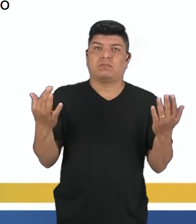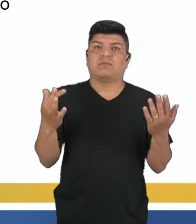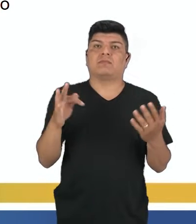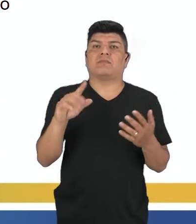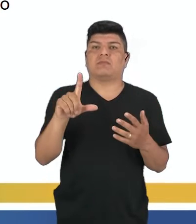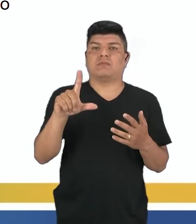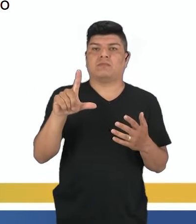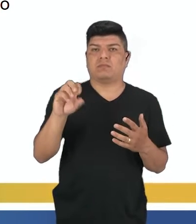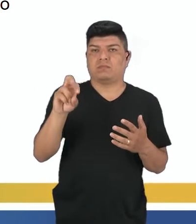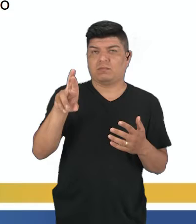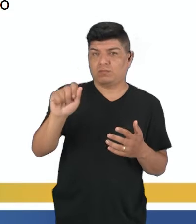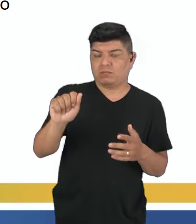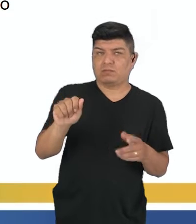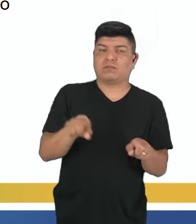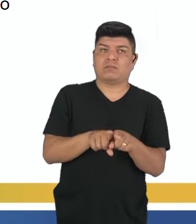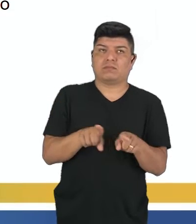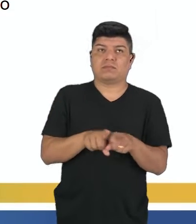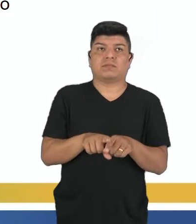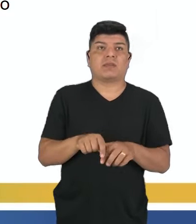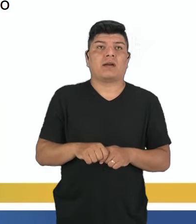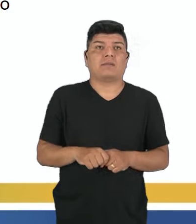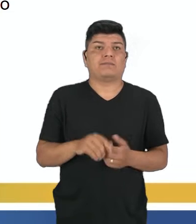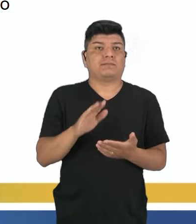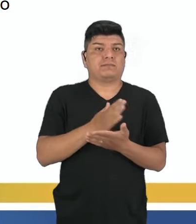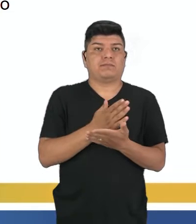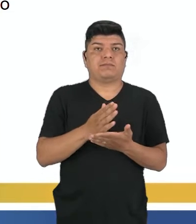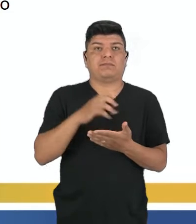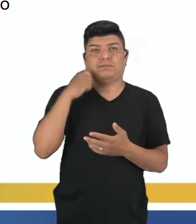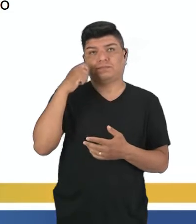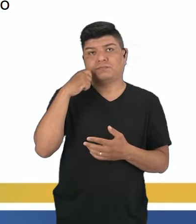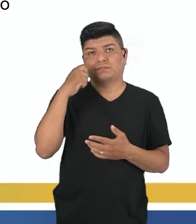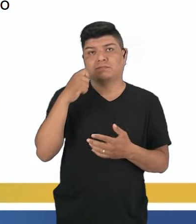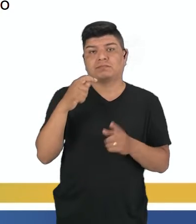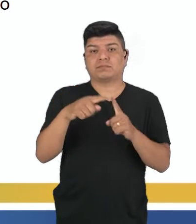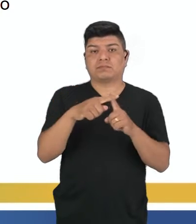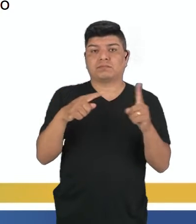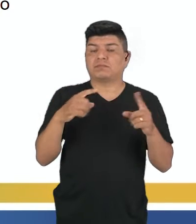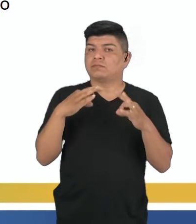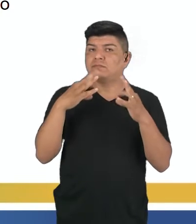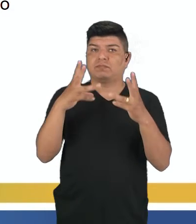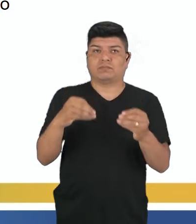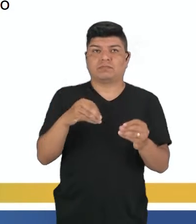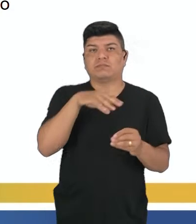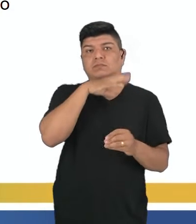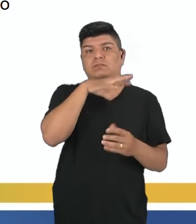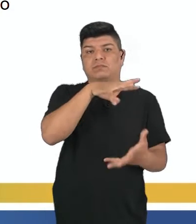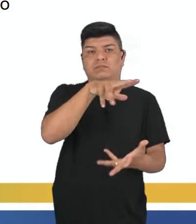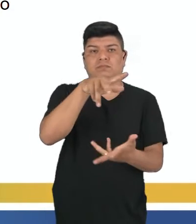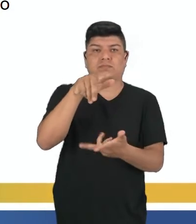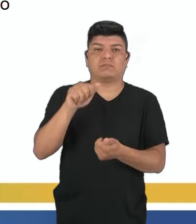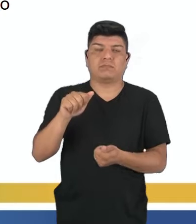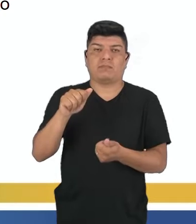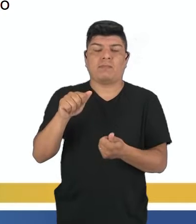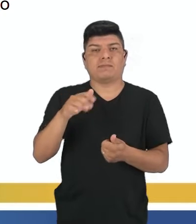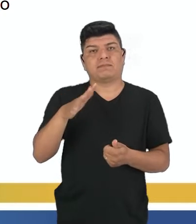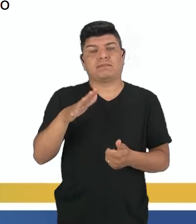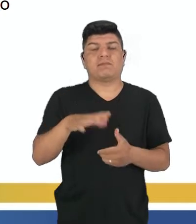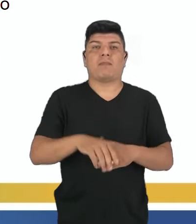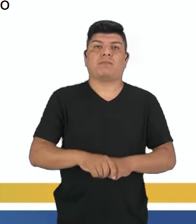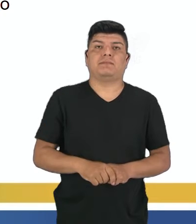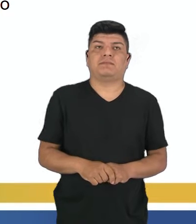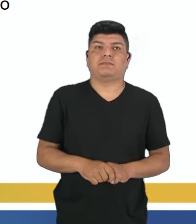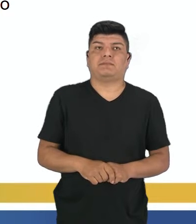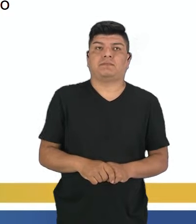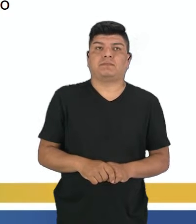fauna. E de acordo com alguns autores, equivale à metade de todas as espécies do planeta